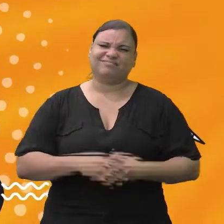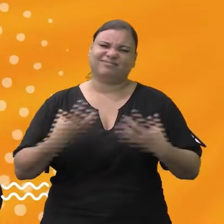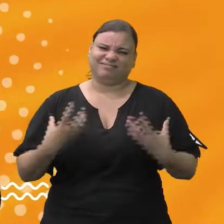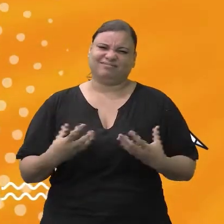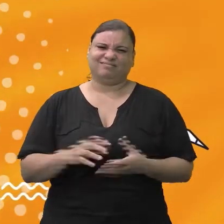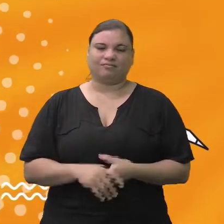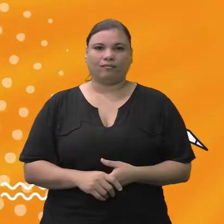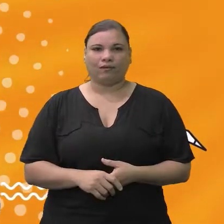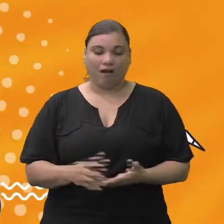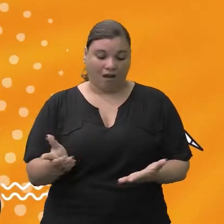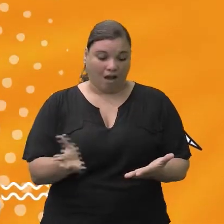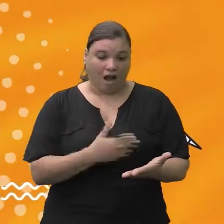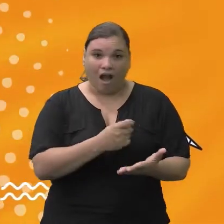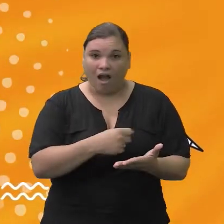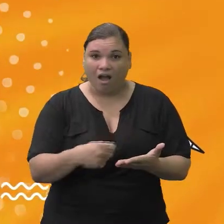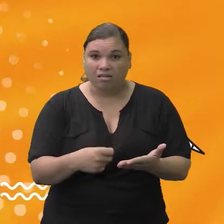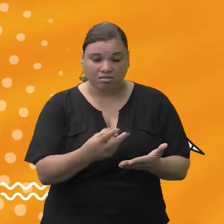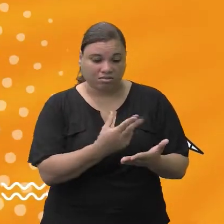desenhar.